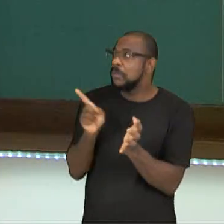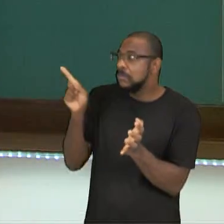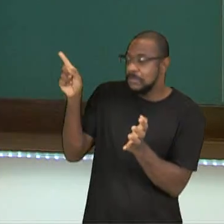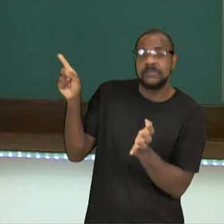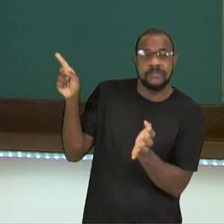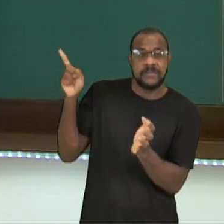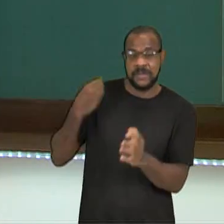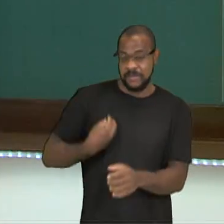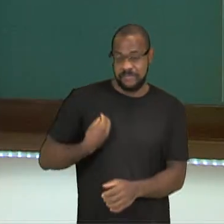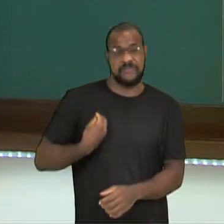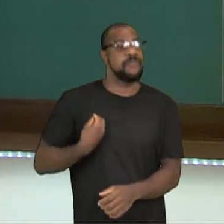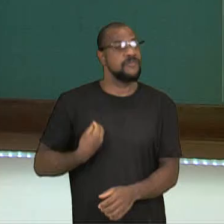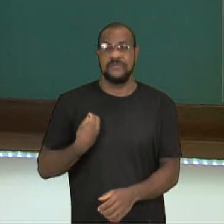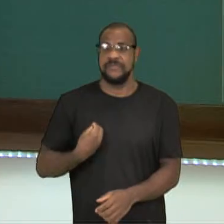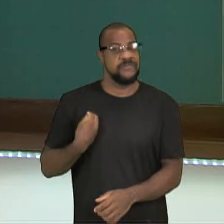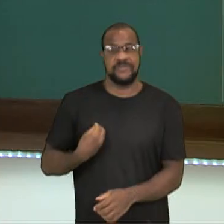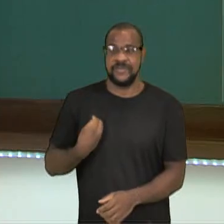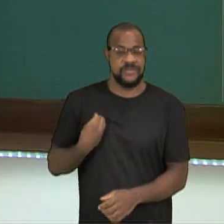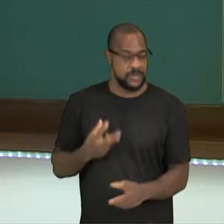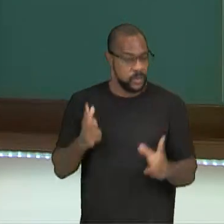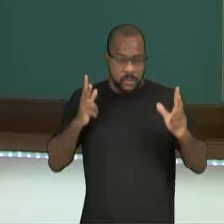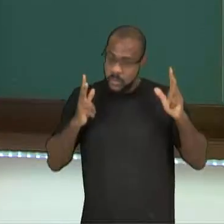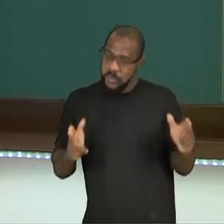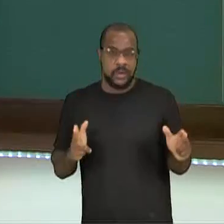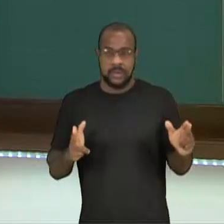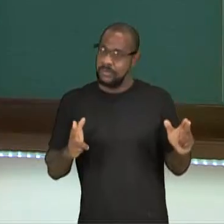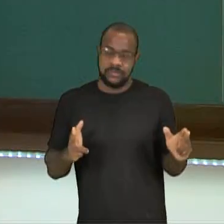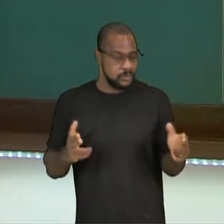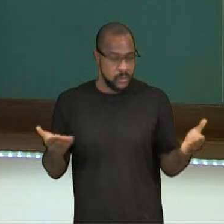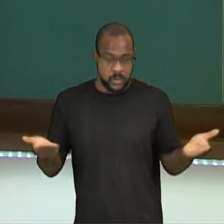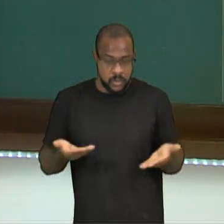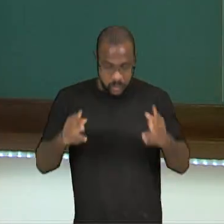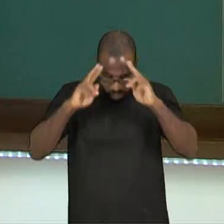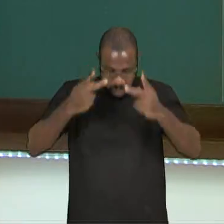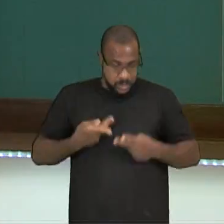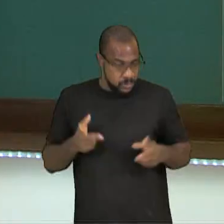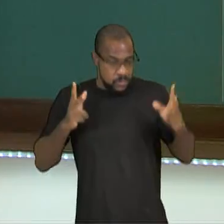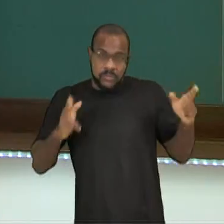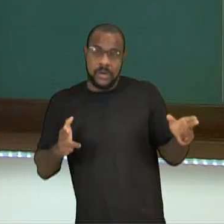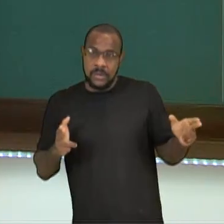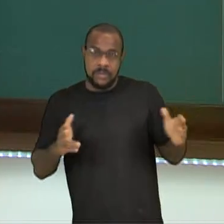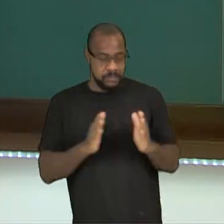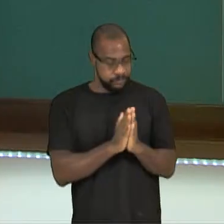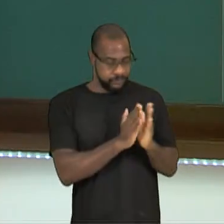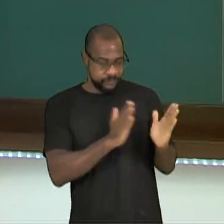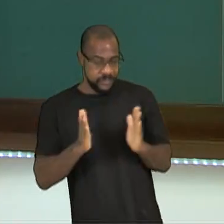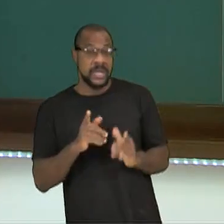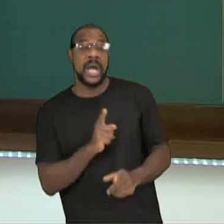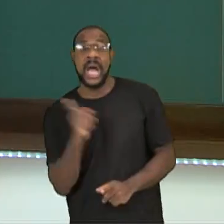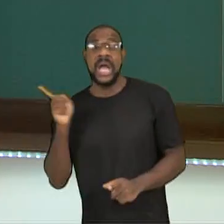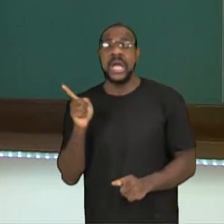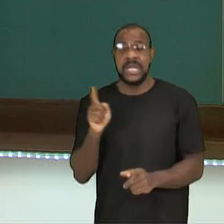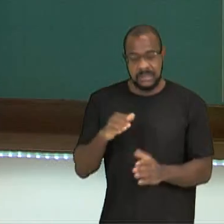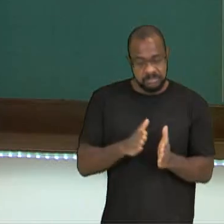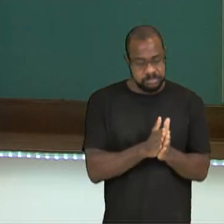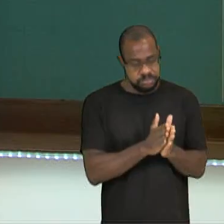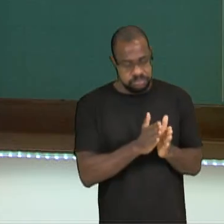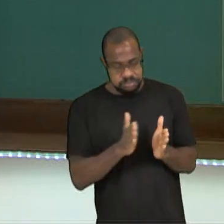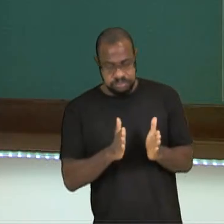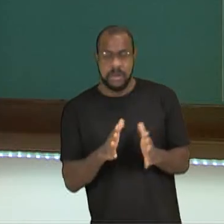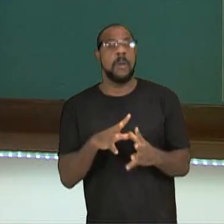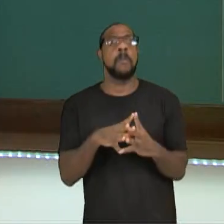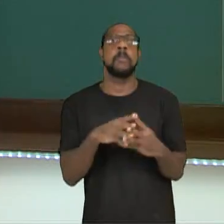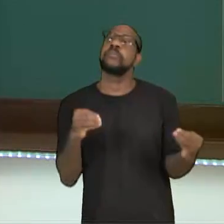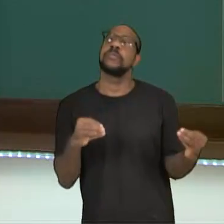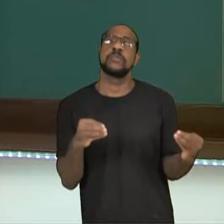praticamente simultâneo com a nossa espécie, com o Homo sapiens sapiens moderno. Em algum momento os Neandertais desapareceram e a Homo sapiens